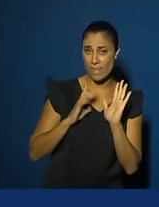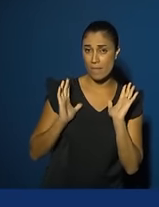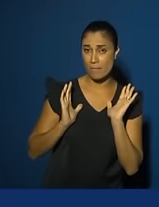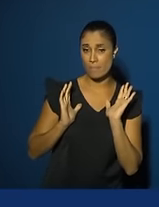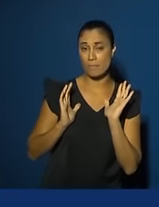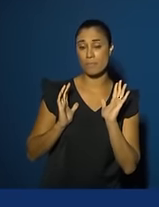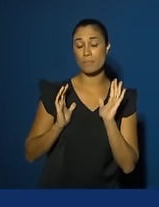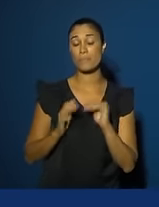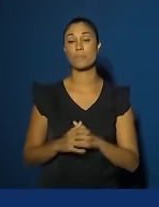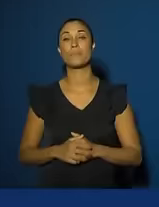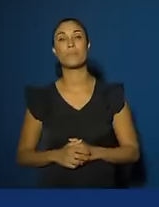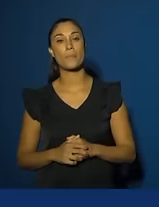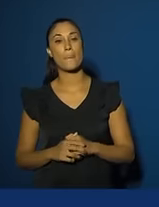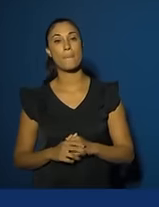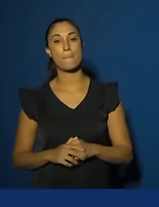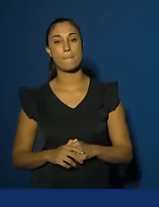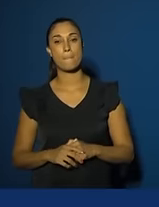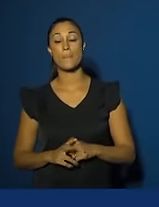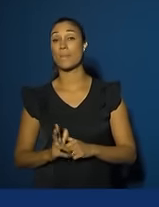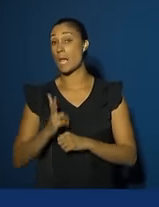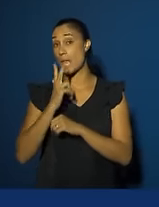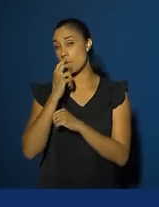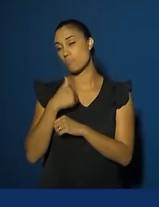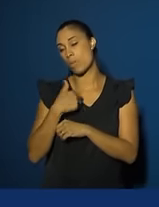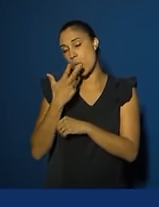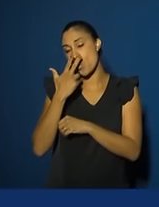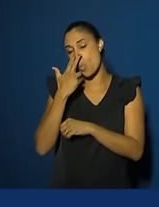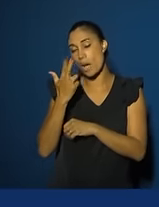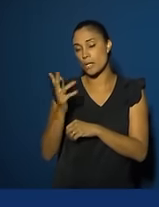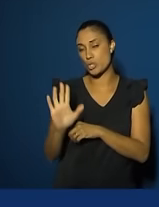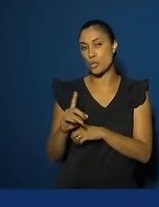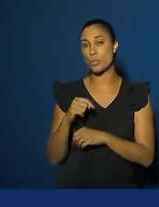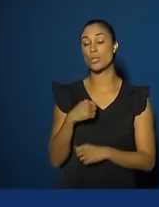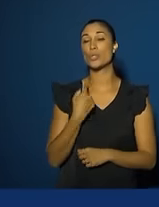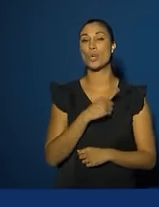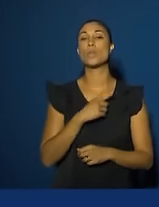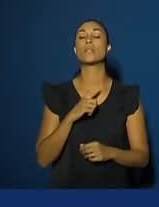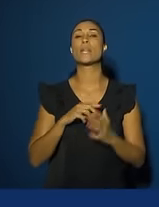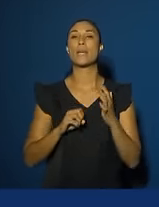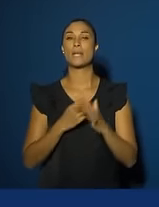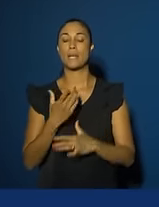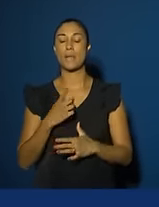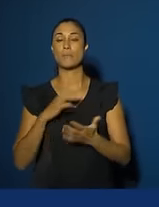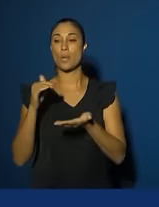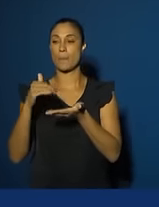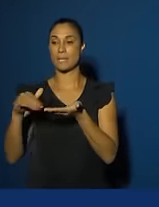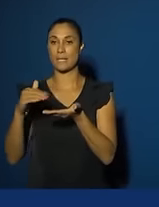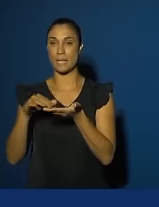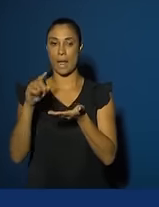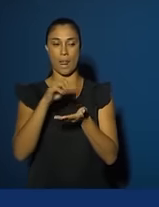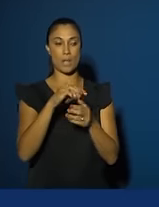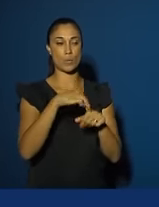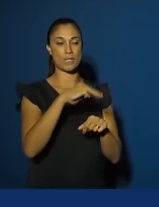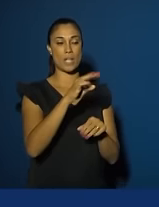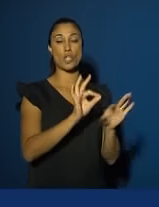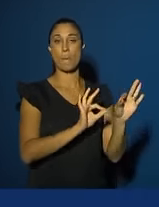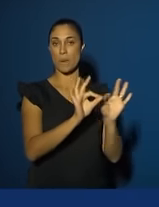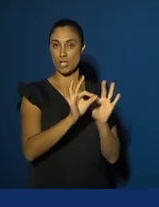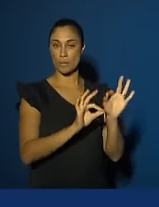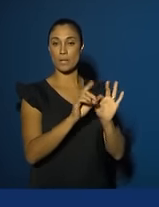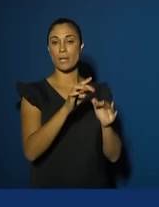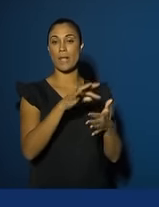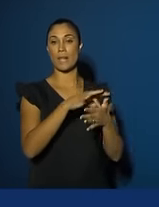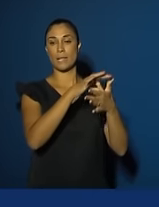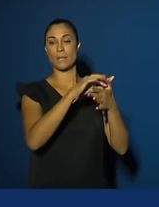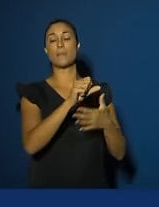a despesa do governo Central eu eu acredito que Nós criamos uma secretaria no Ministério do planejamento que é liderada